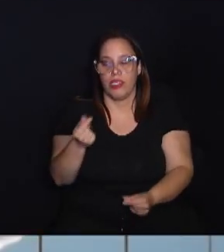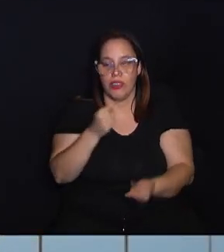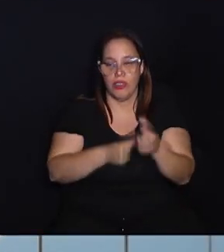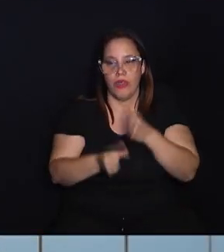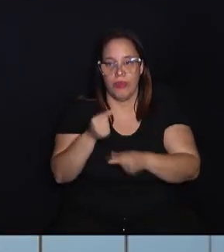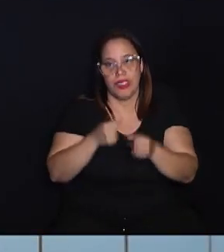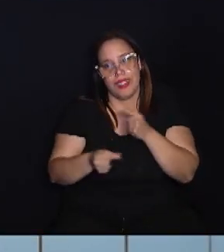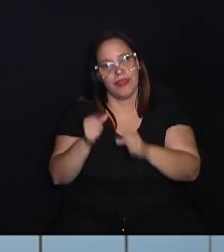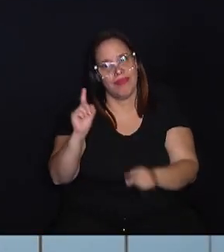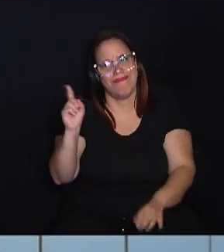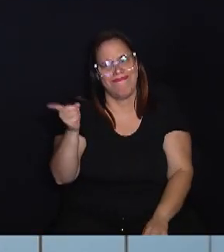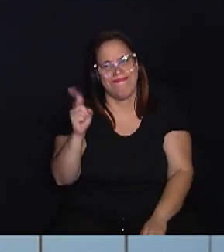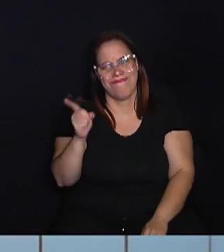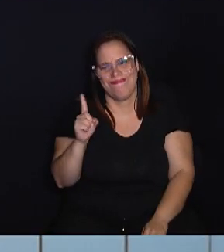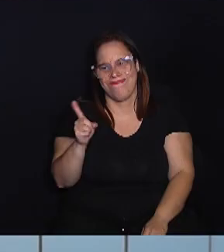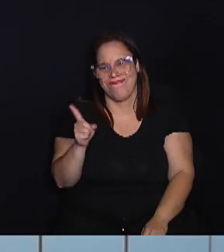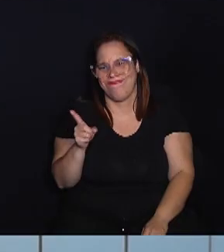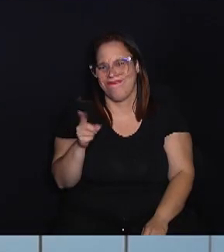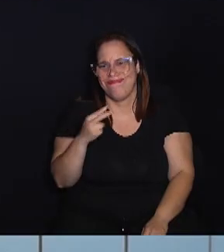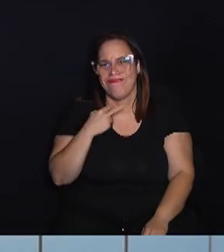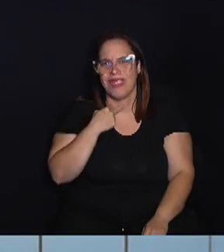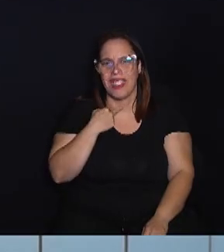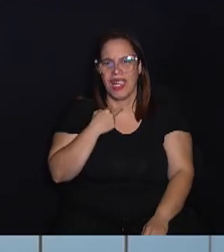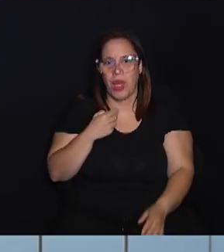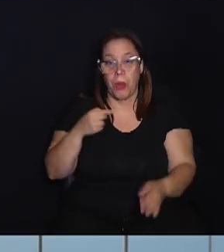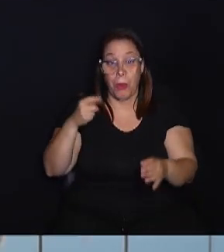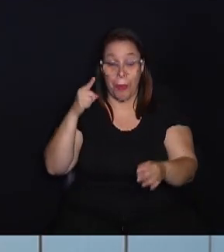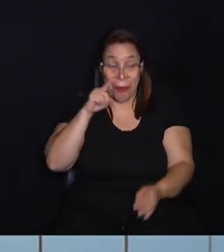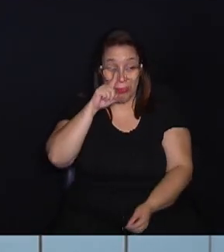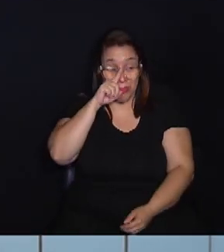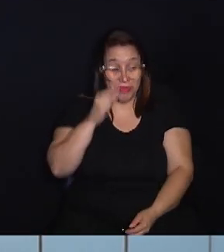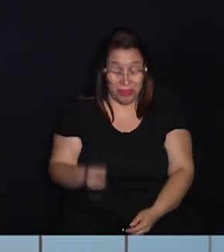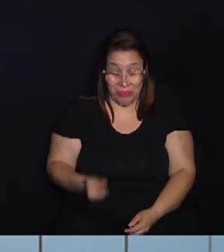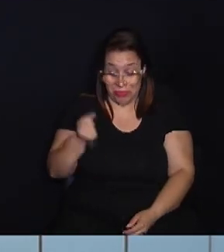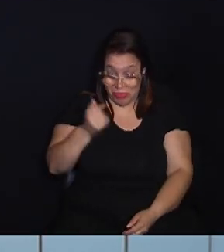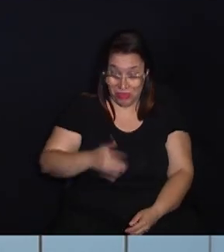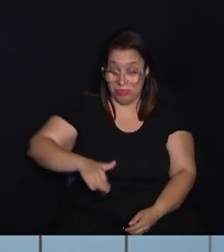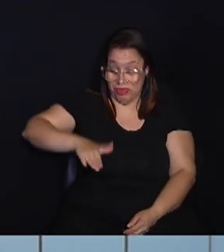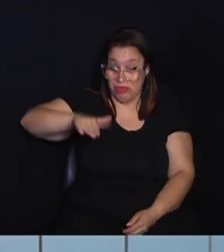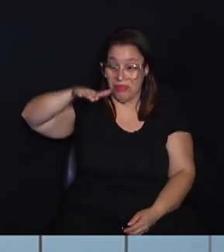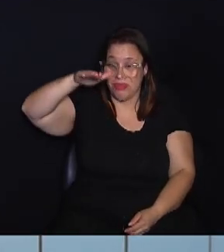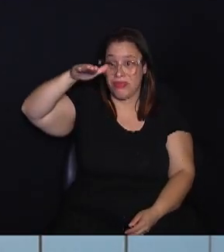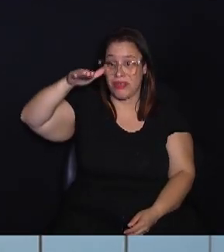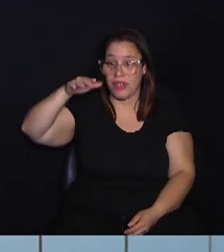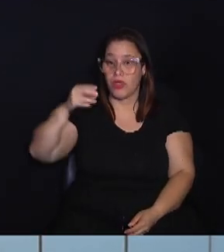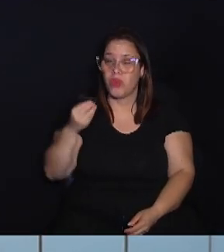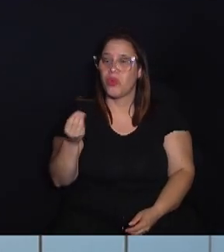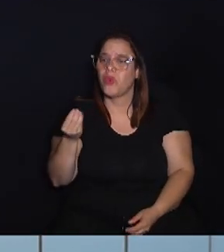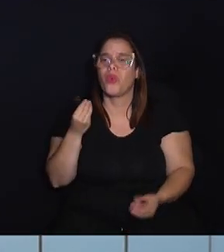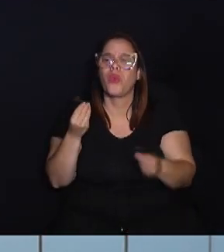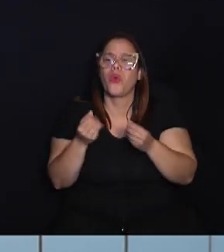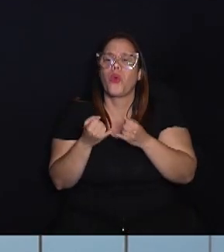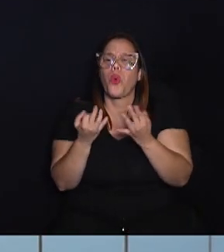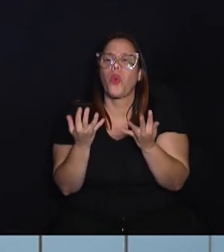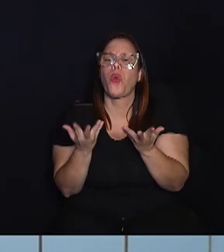Além de poder ser mais prejudicial, gastar mais, mas quanto vale uma vida, né? Aí que eu queria